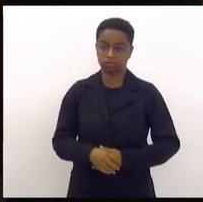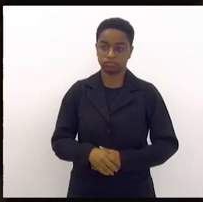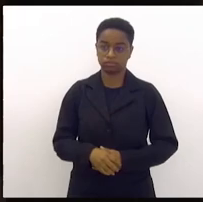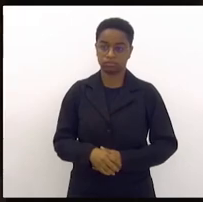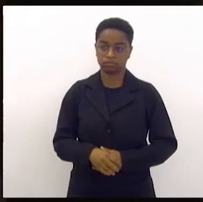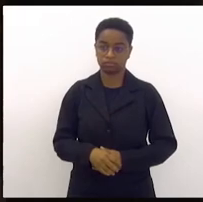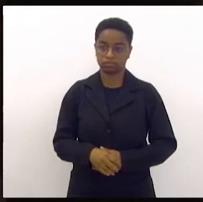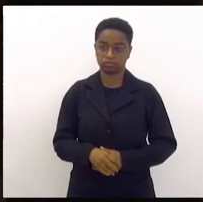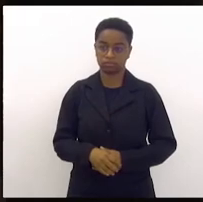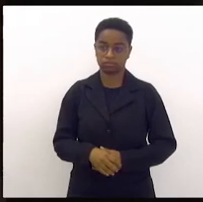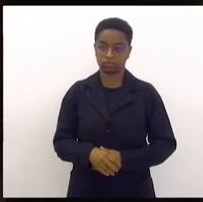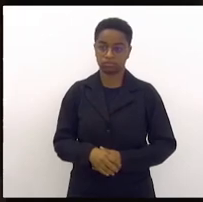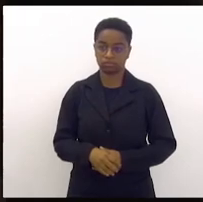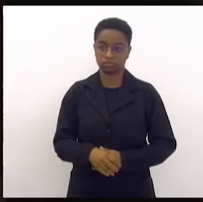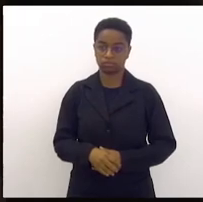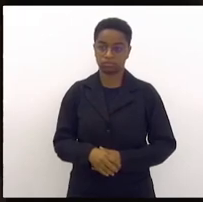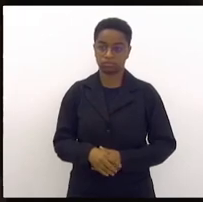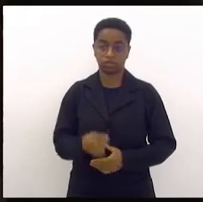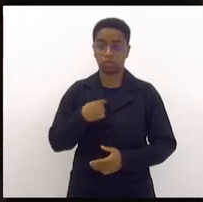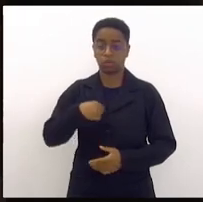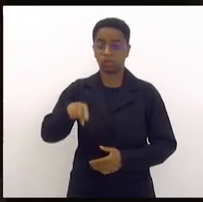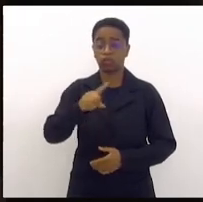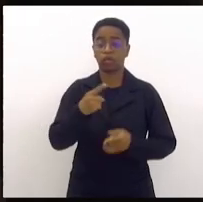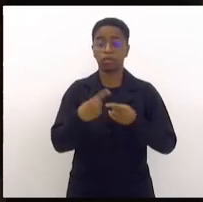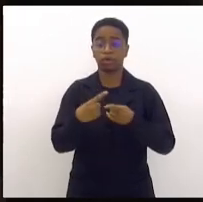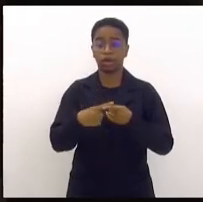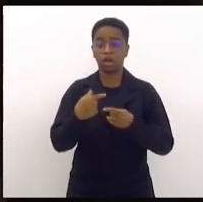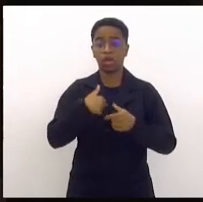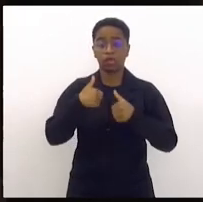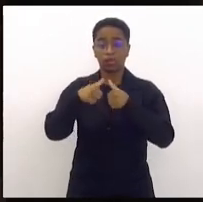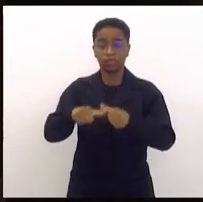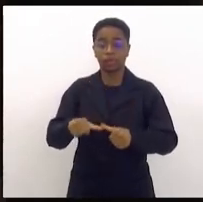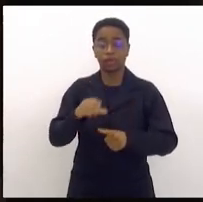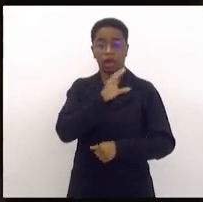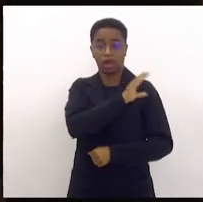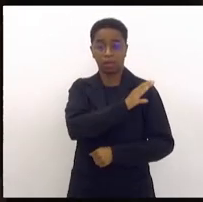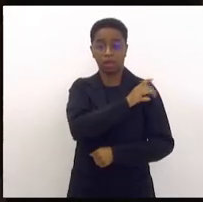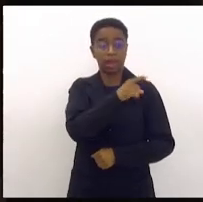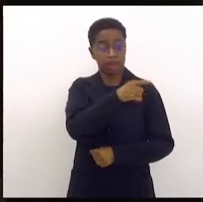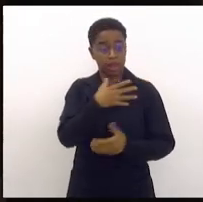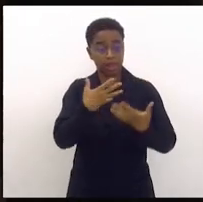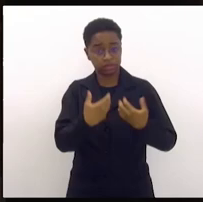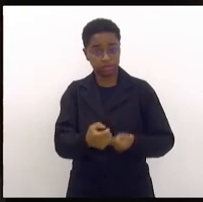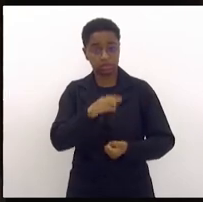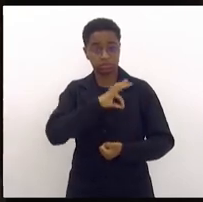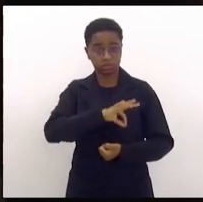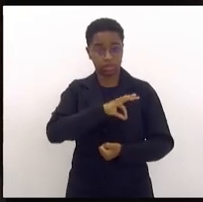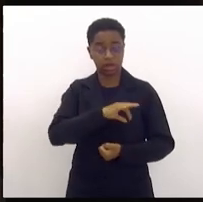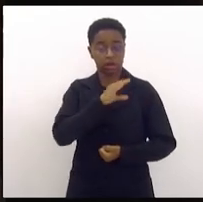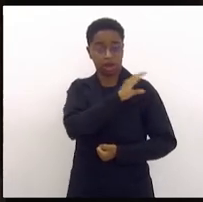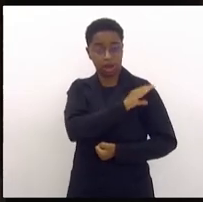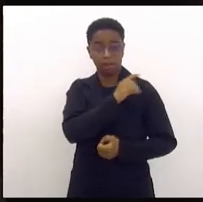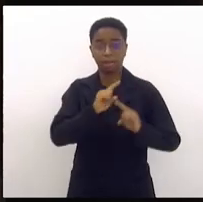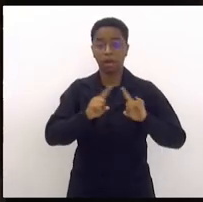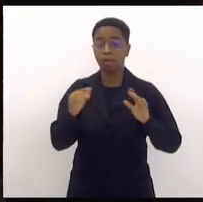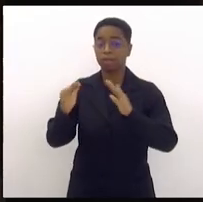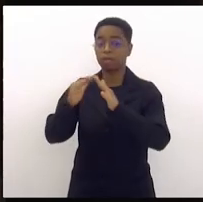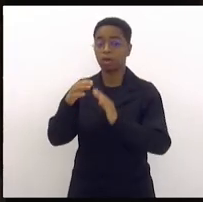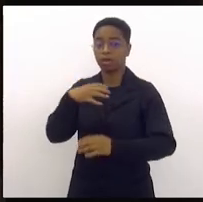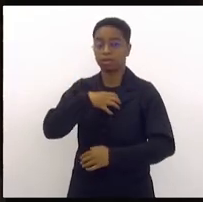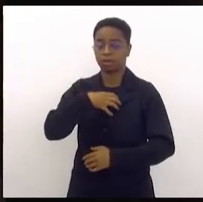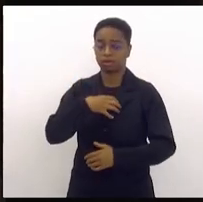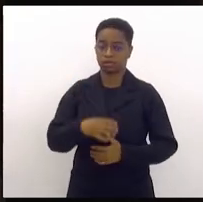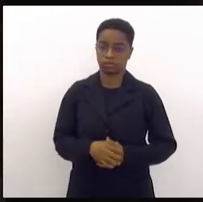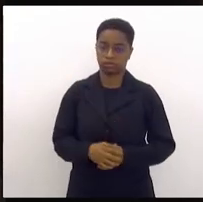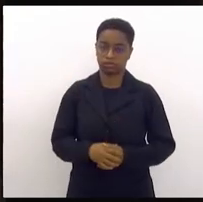Não fui por quê? Eu fui para Campos. Ele recebe na Folha de Campos e mora na Bahia.